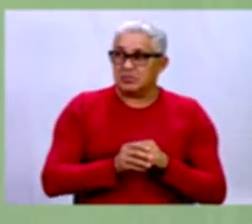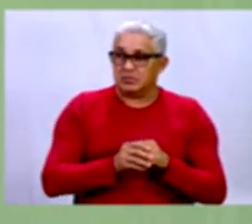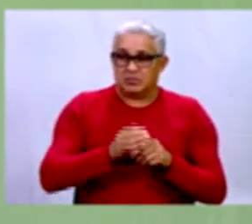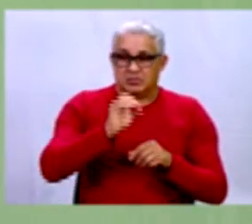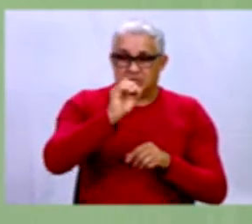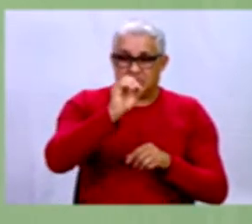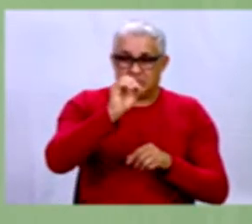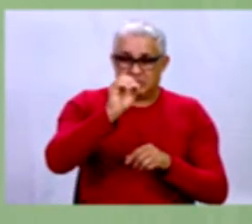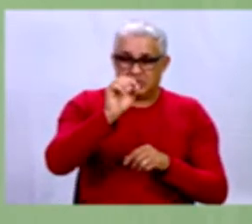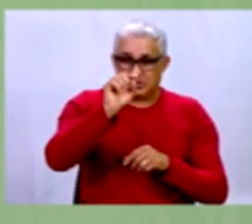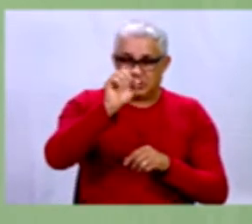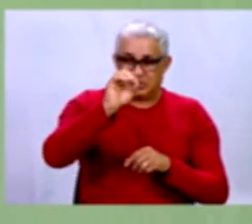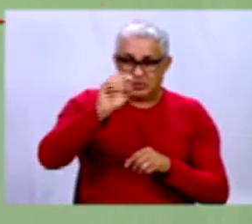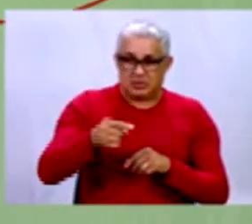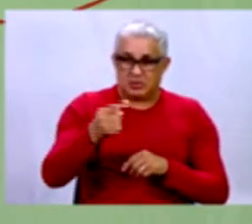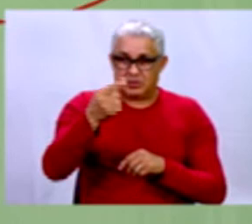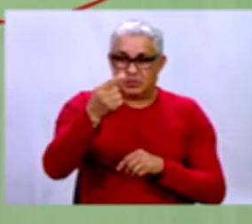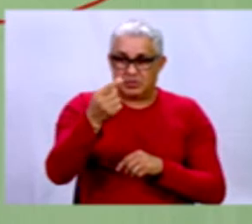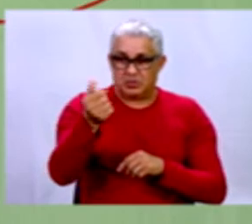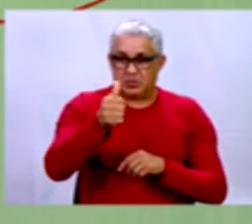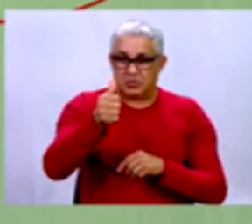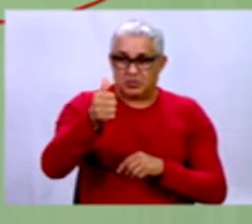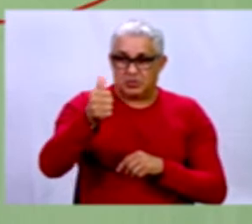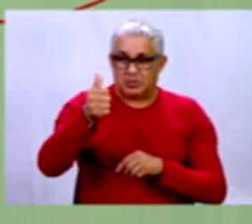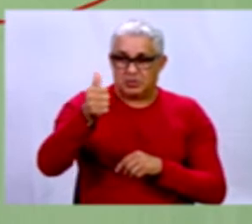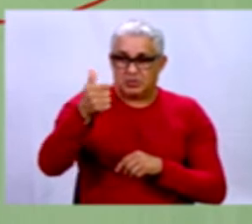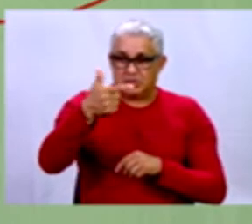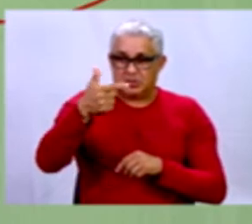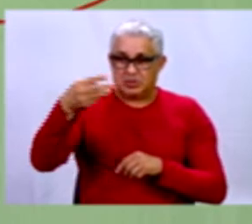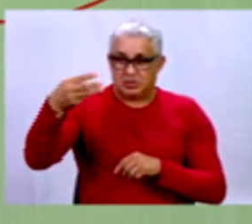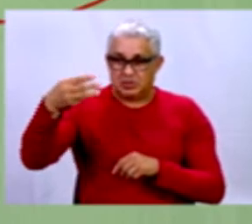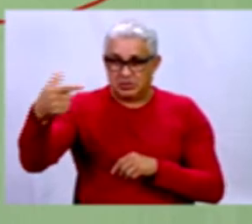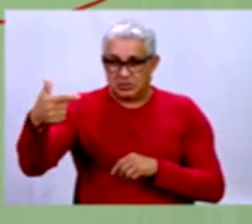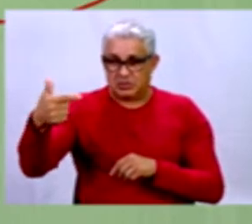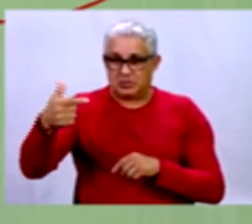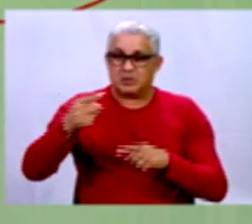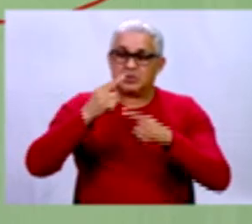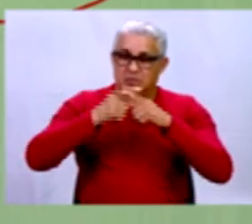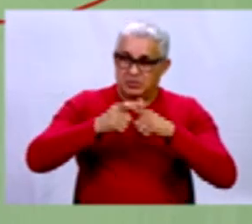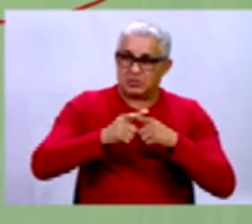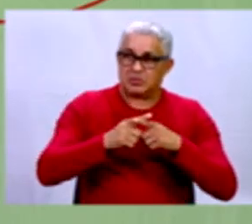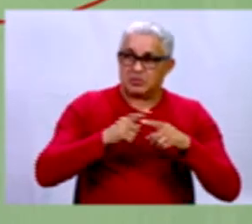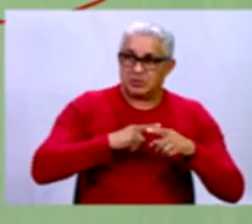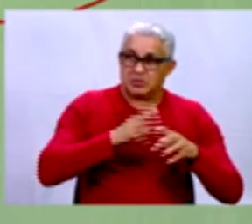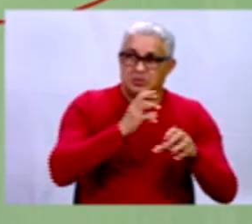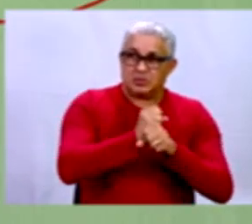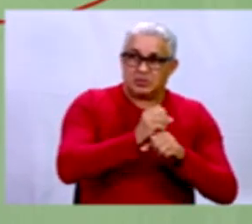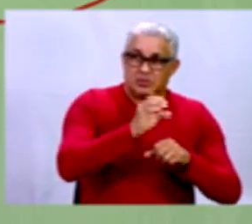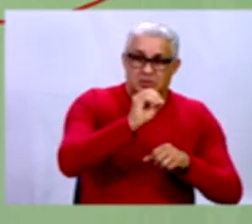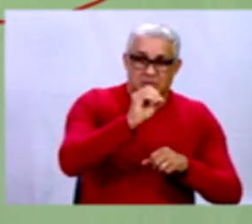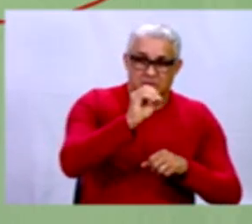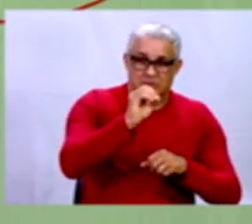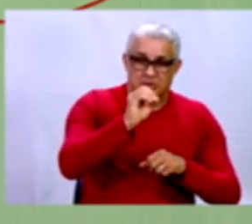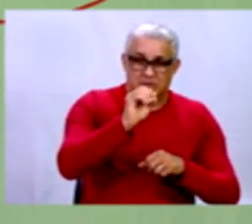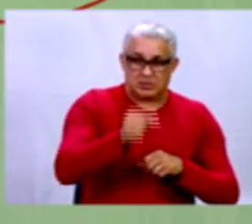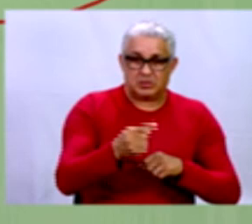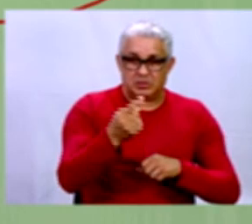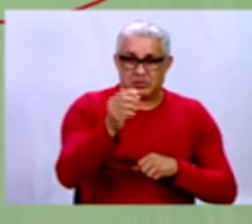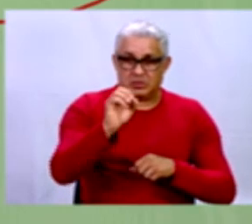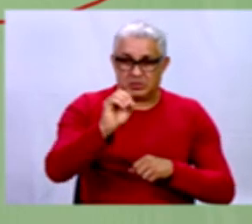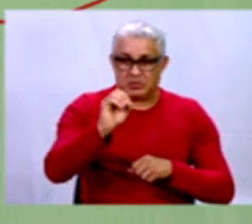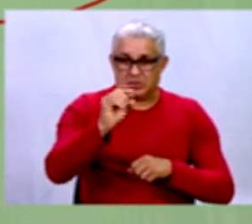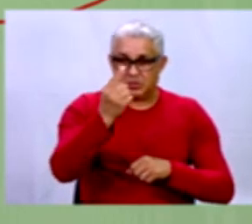0,11232 divididos por, e aí a gente vai fazer essa multiplicação. Quando a gente faz 0,0179 vezes